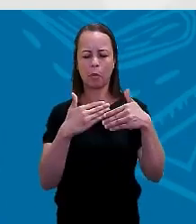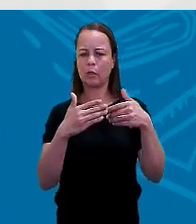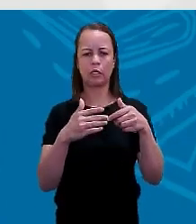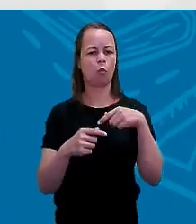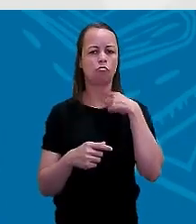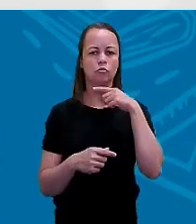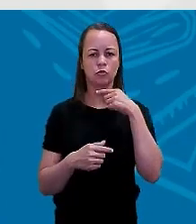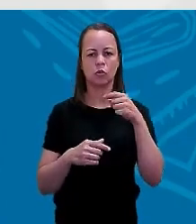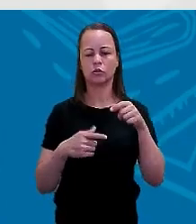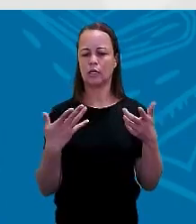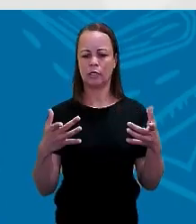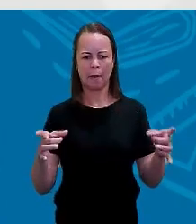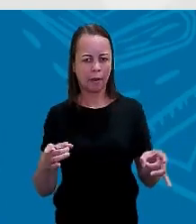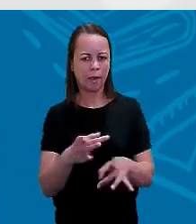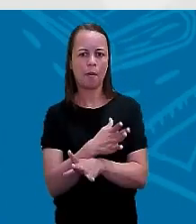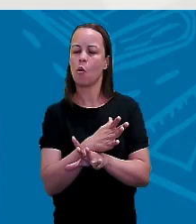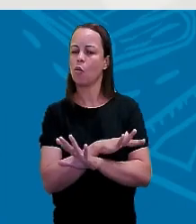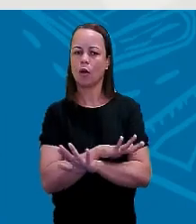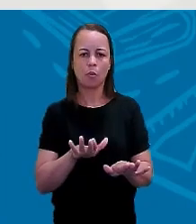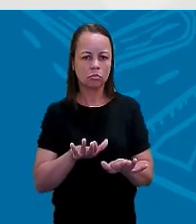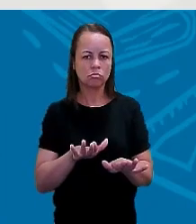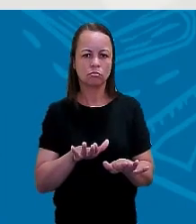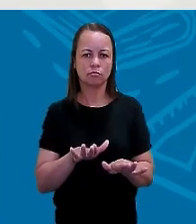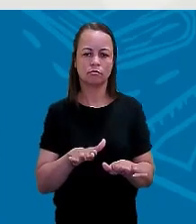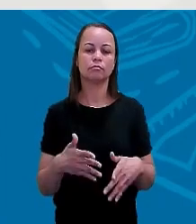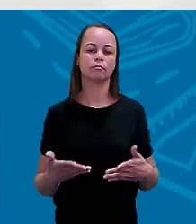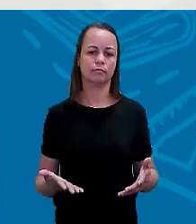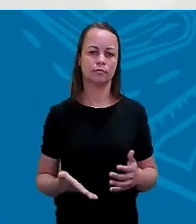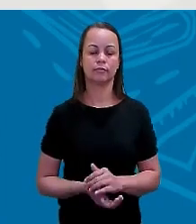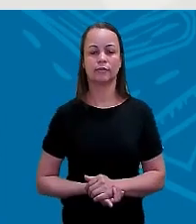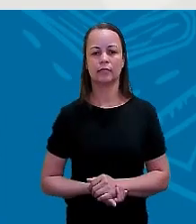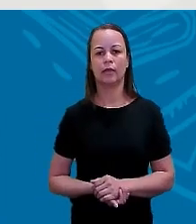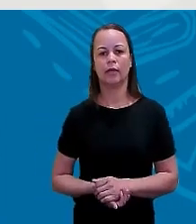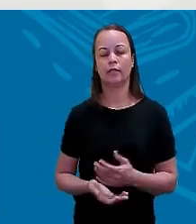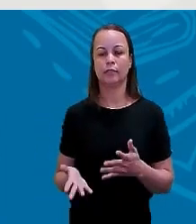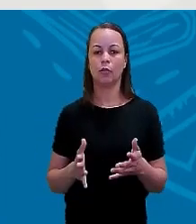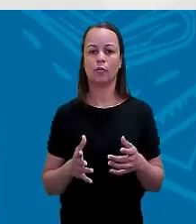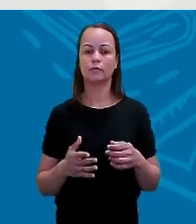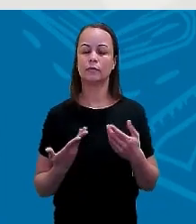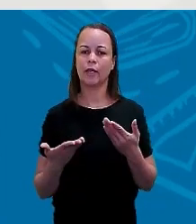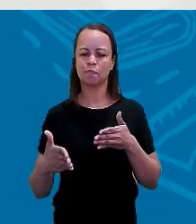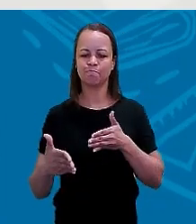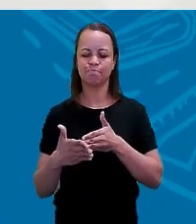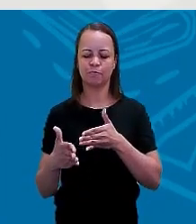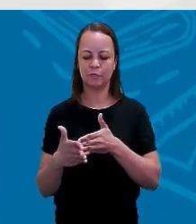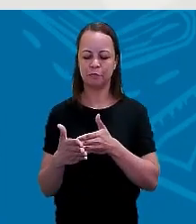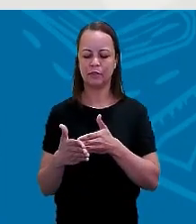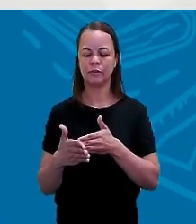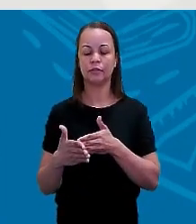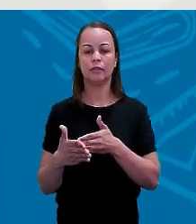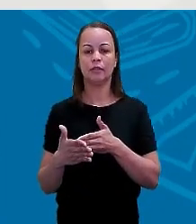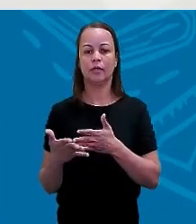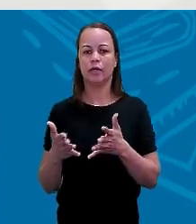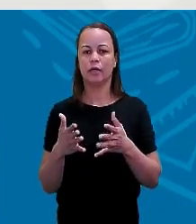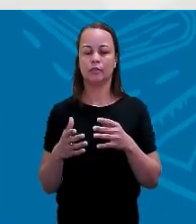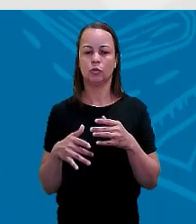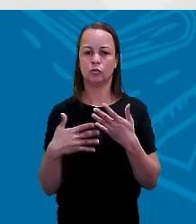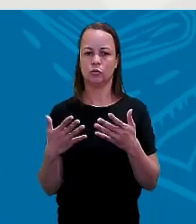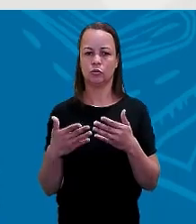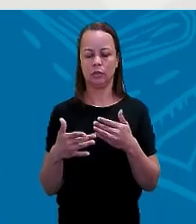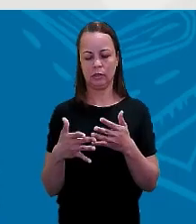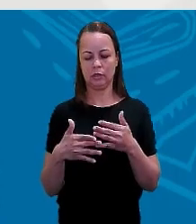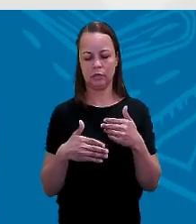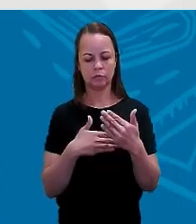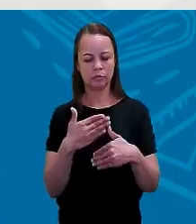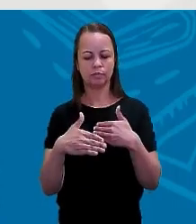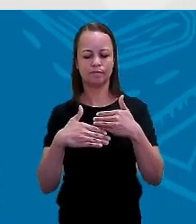quando acaba, simplesmente acabou, né? Ou seja, ele tem limite. Aquilo que é renovável, ele não tem limite, ele